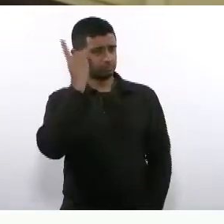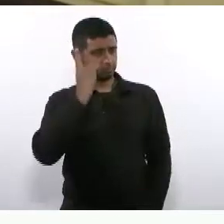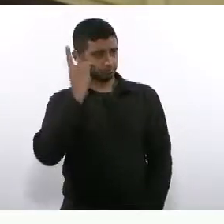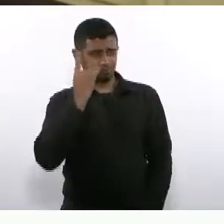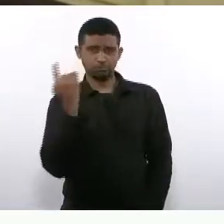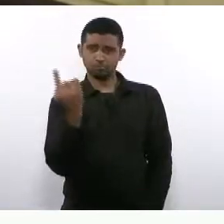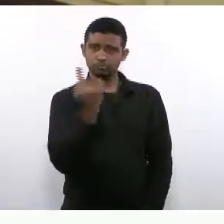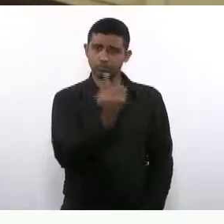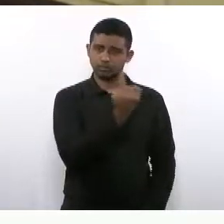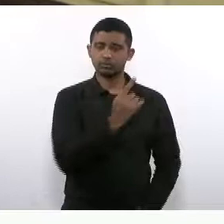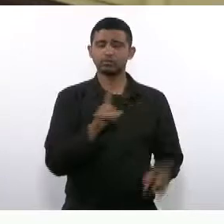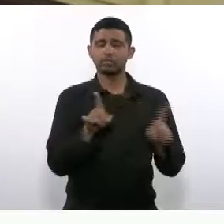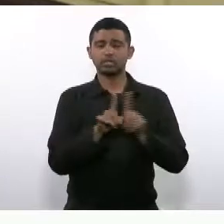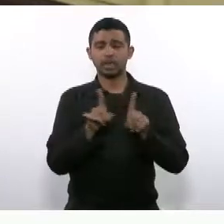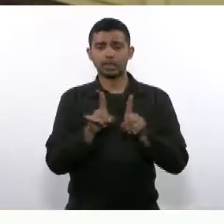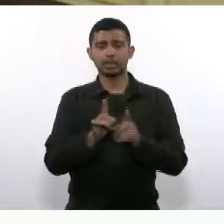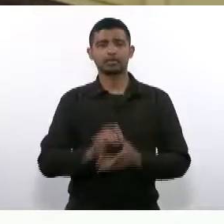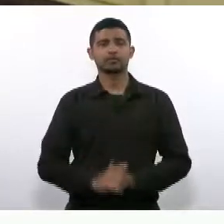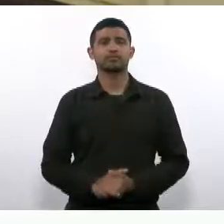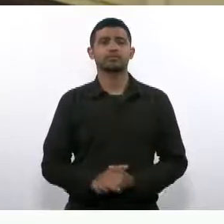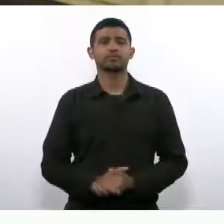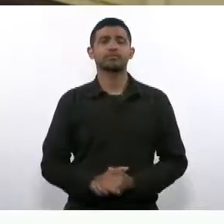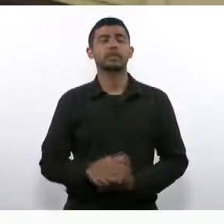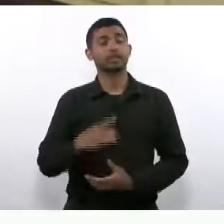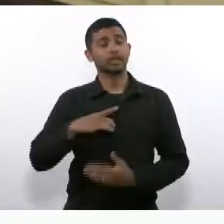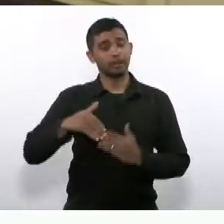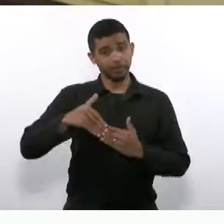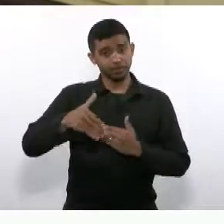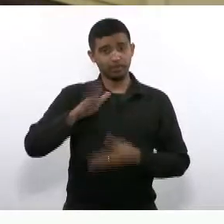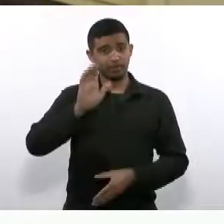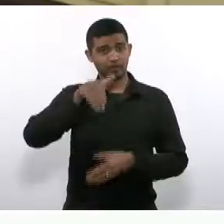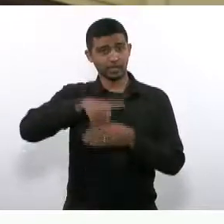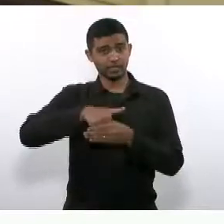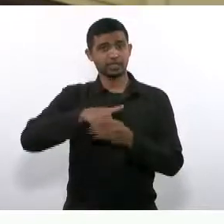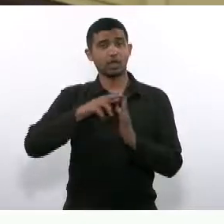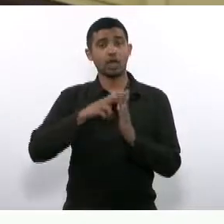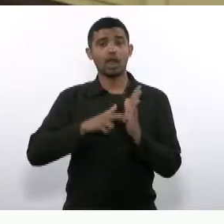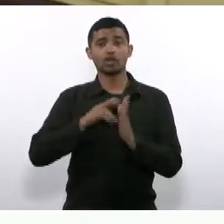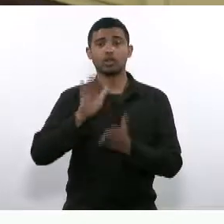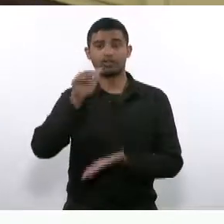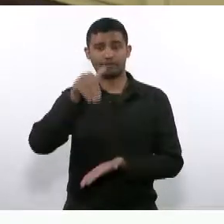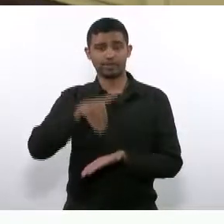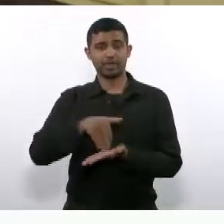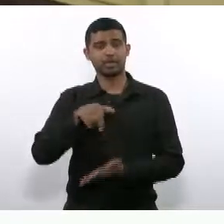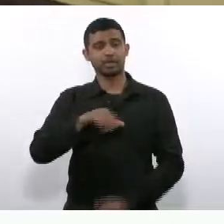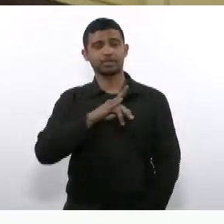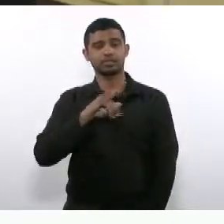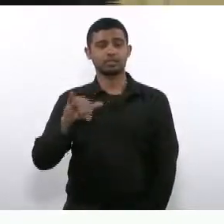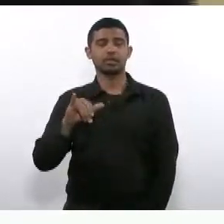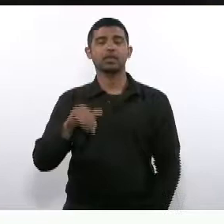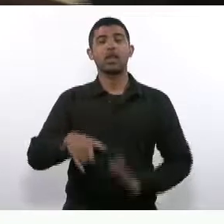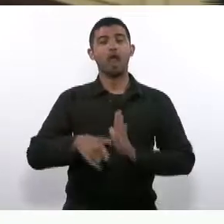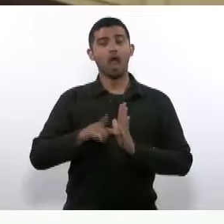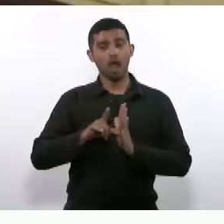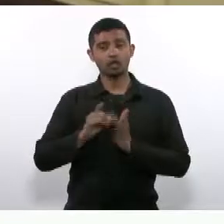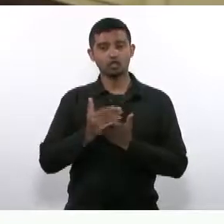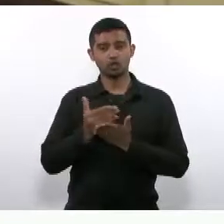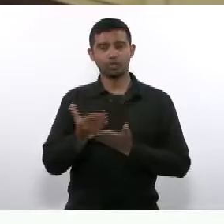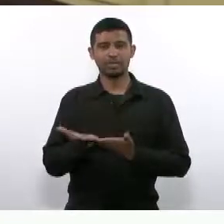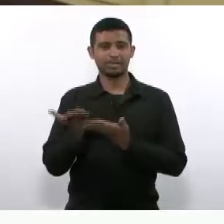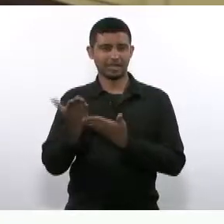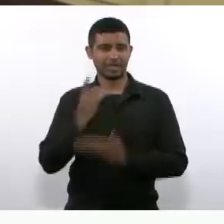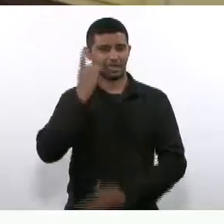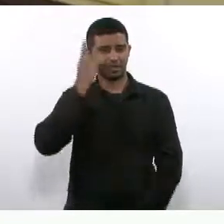deputadas e também colocaremos em votação o relatório final da CPI. Antes de passar a palavra para a deputada